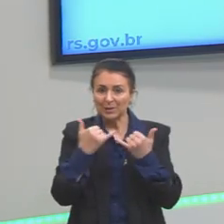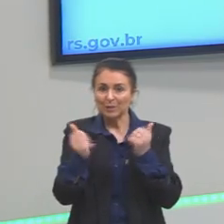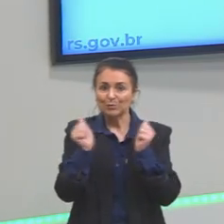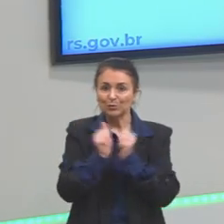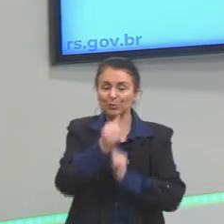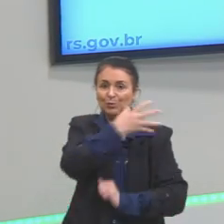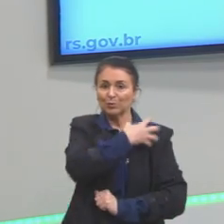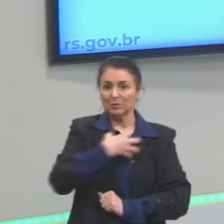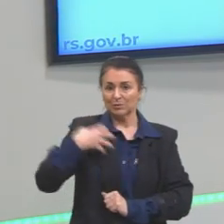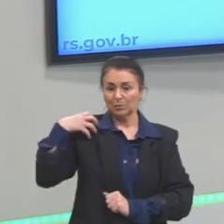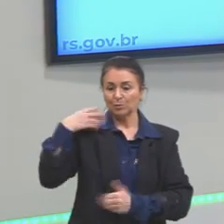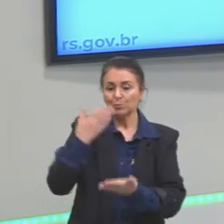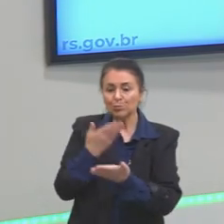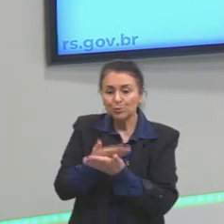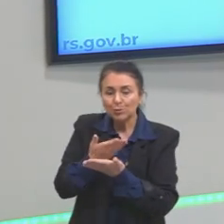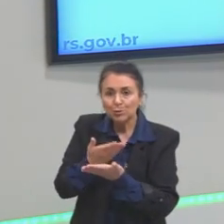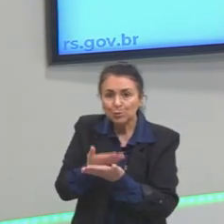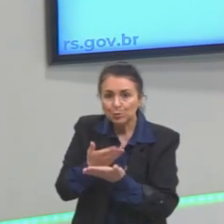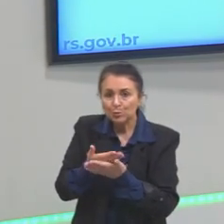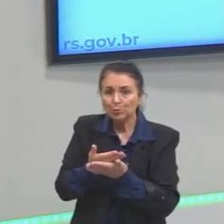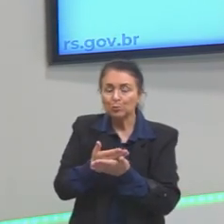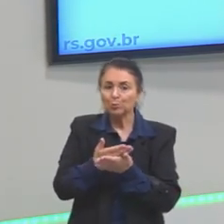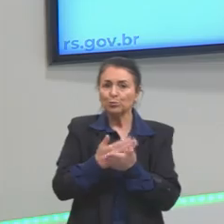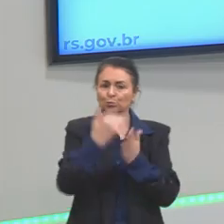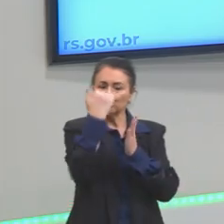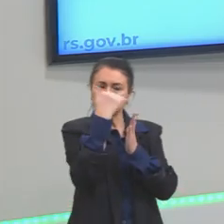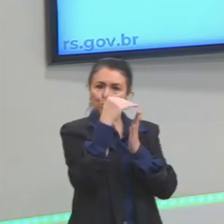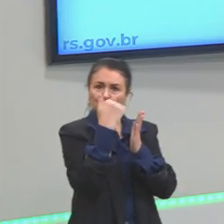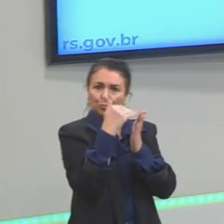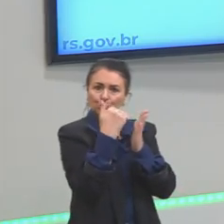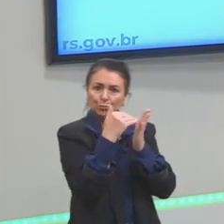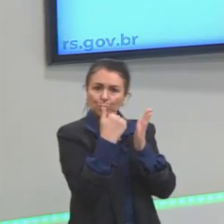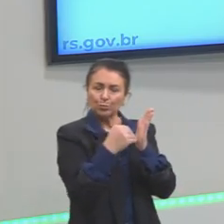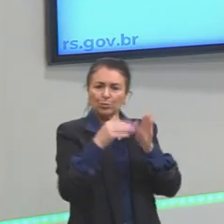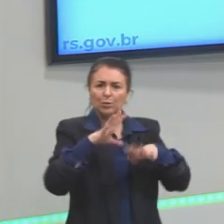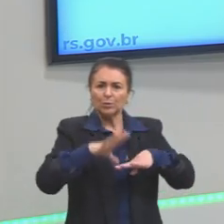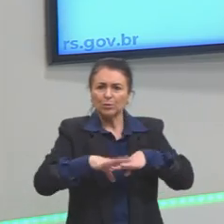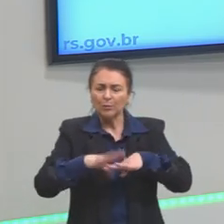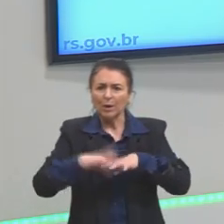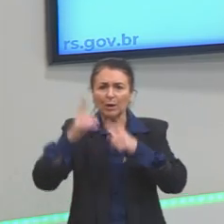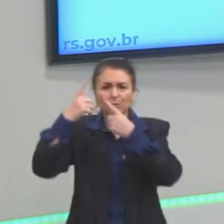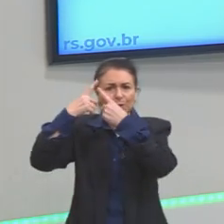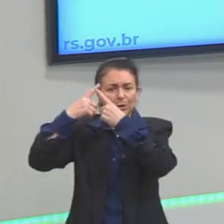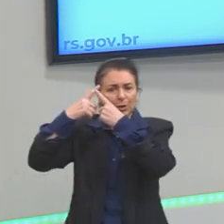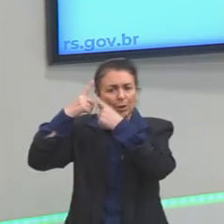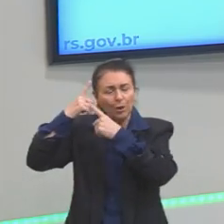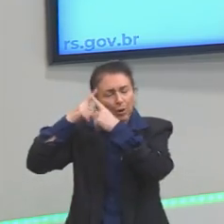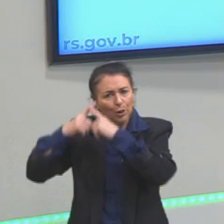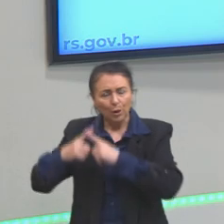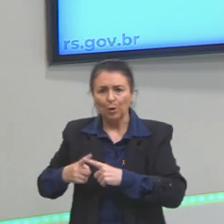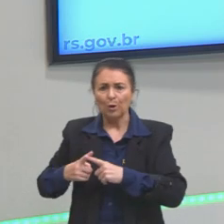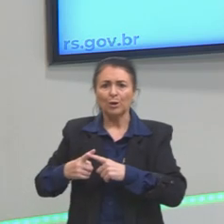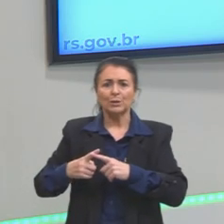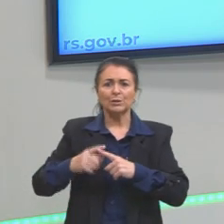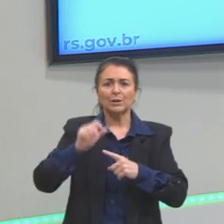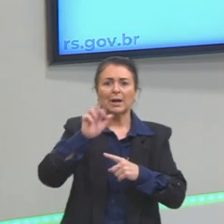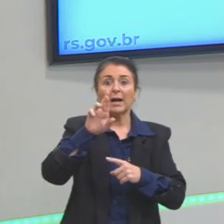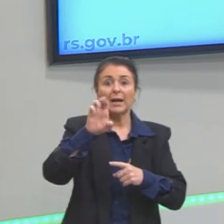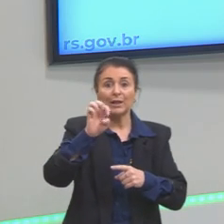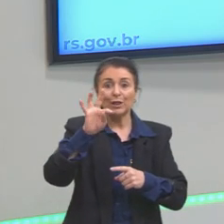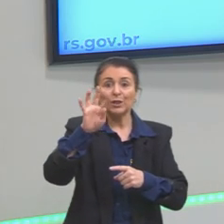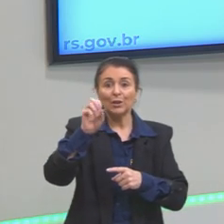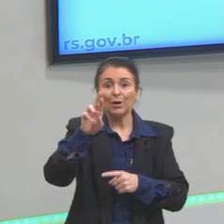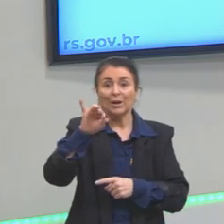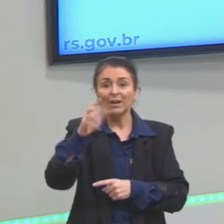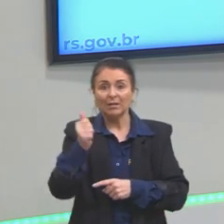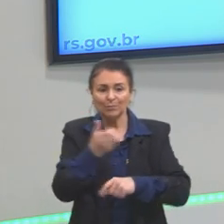estudos são mais sistemáticos aqui nós vamos ter trivial quadrilha matemática lógica a retórica começam várias disciplinas